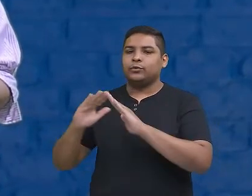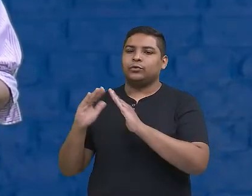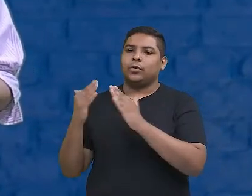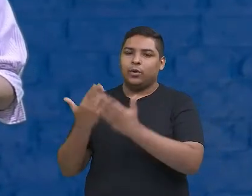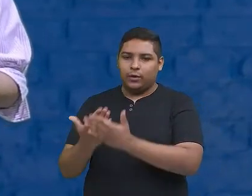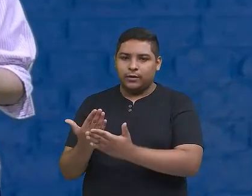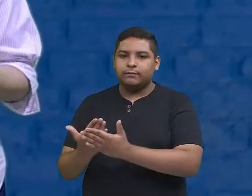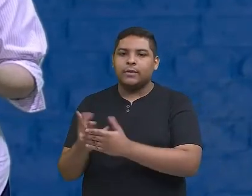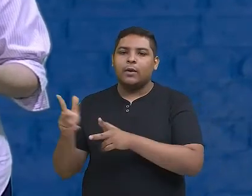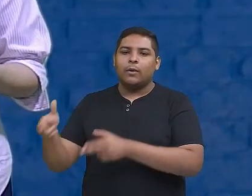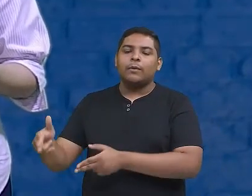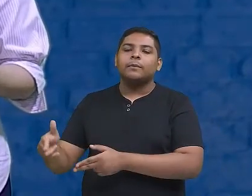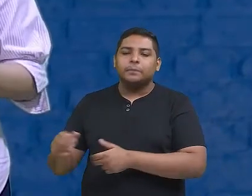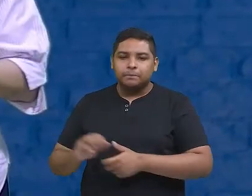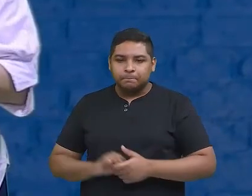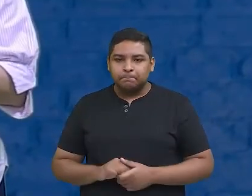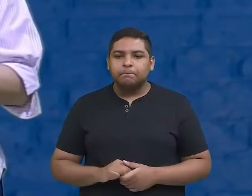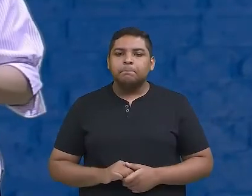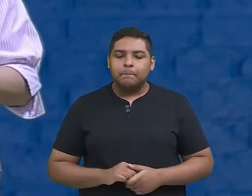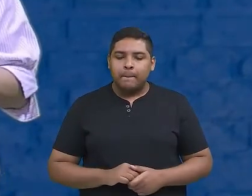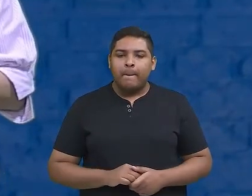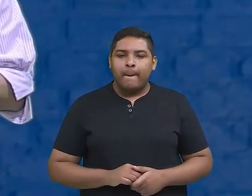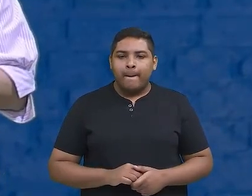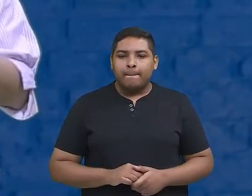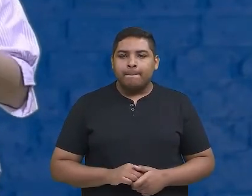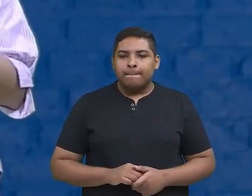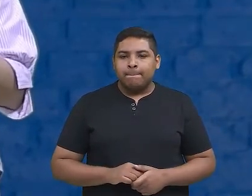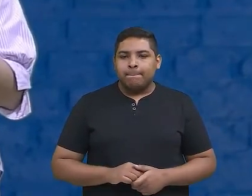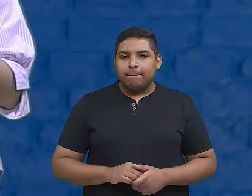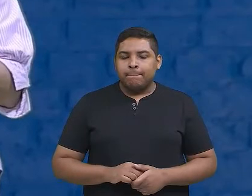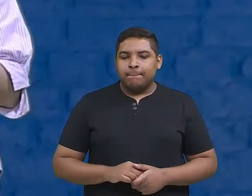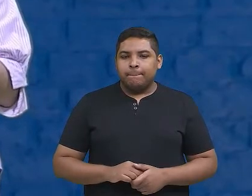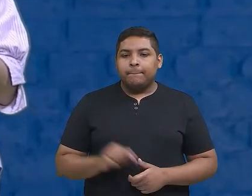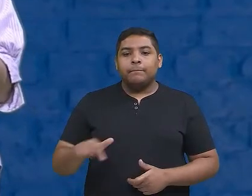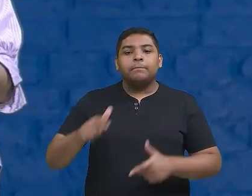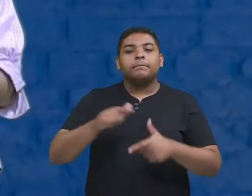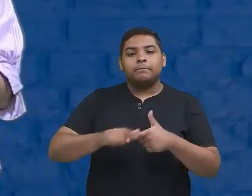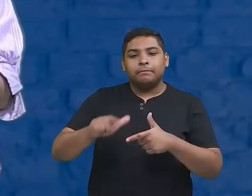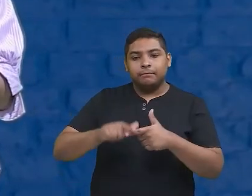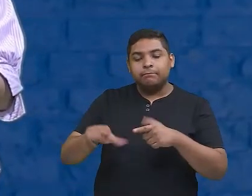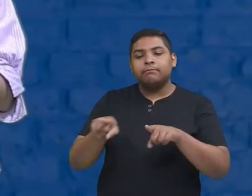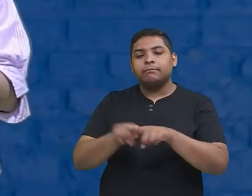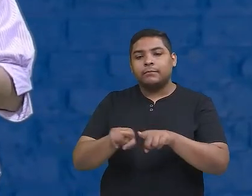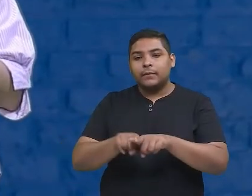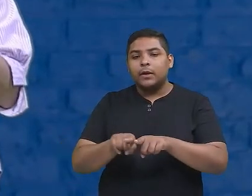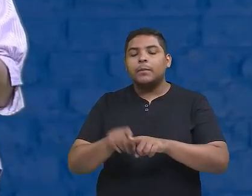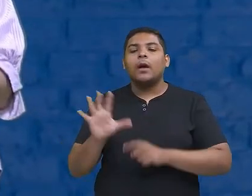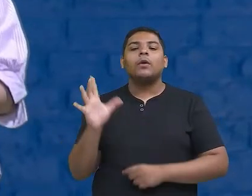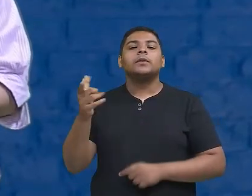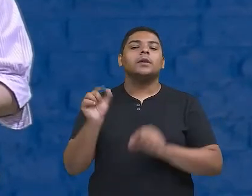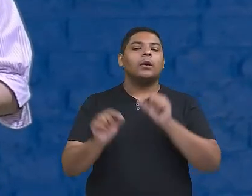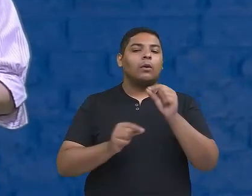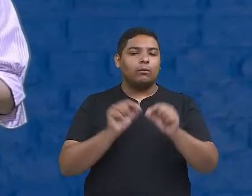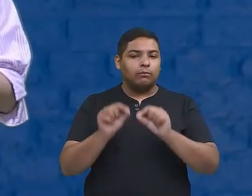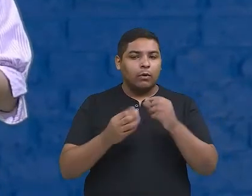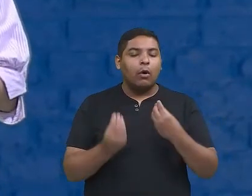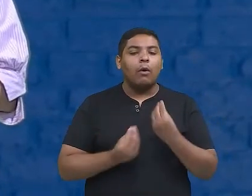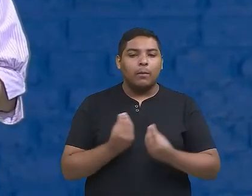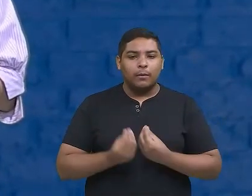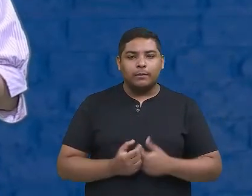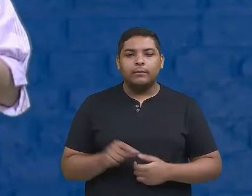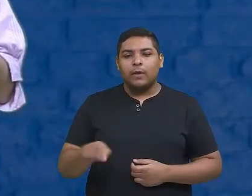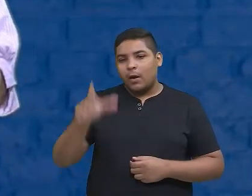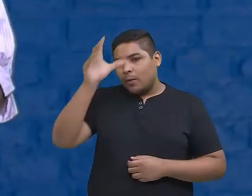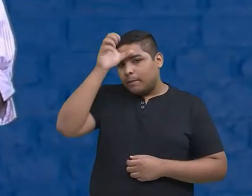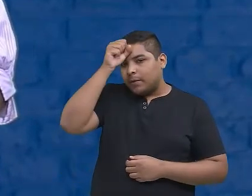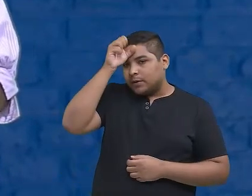vai acontecer? Essa mesma situação vai acontecer de que forma? No aprendizado,